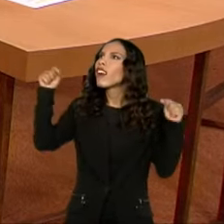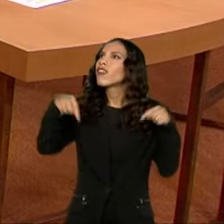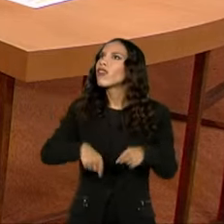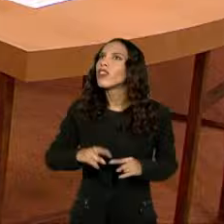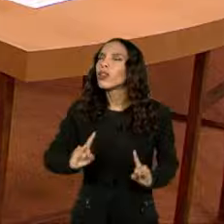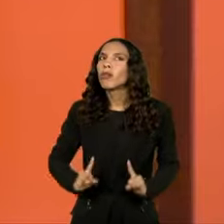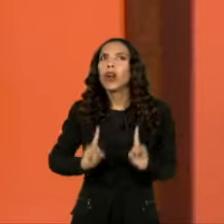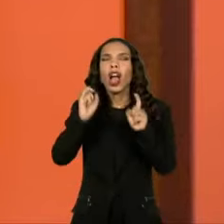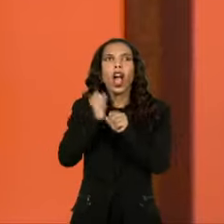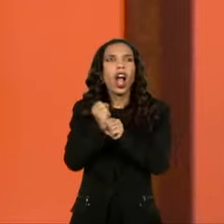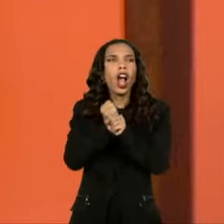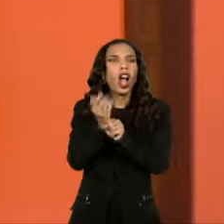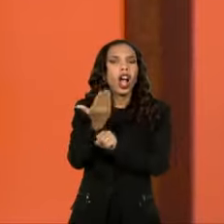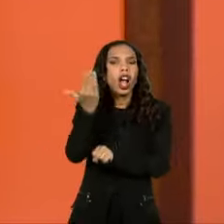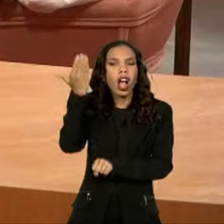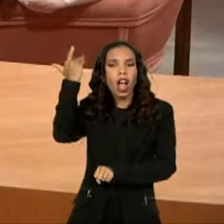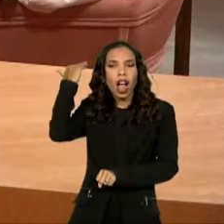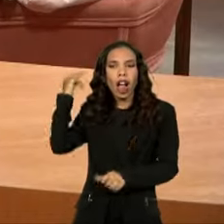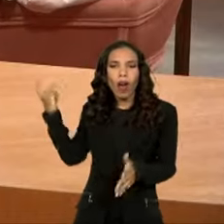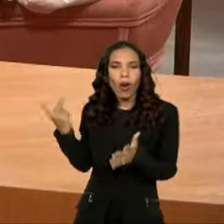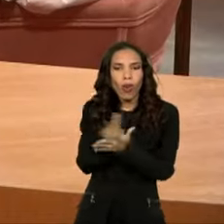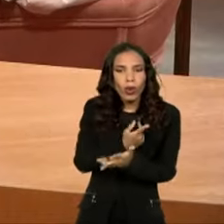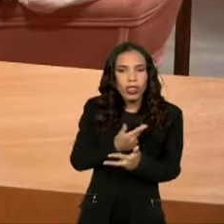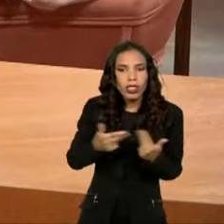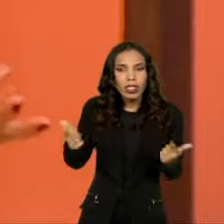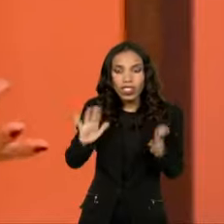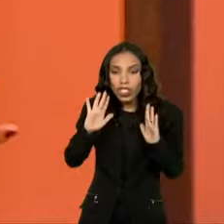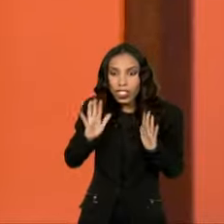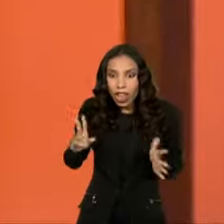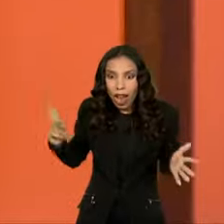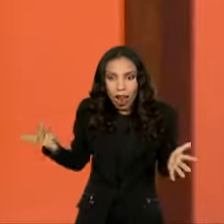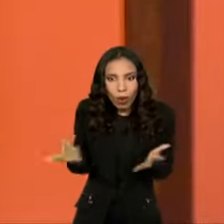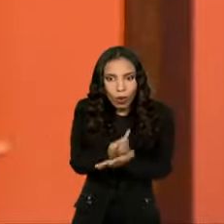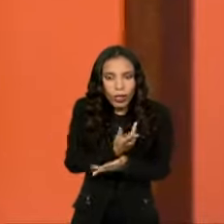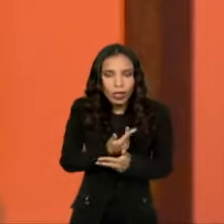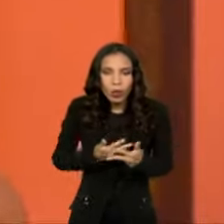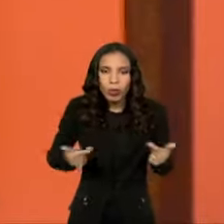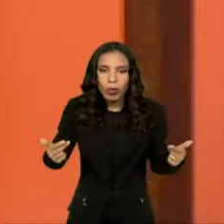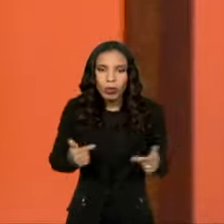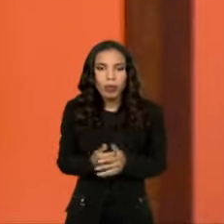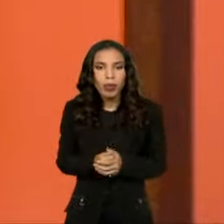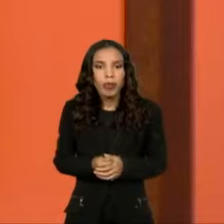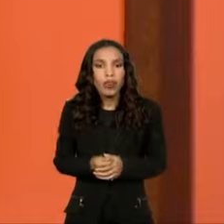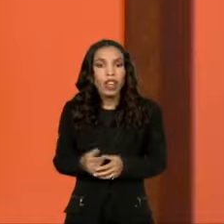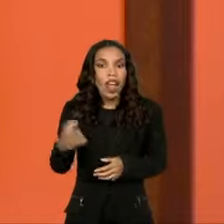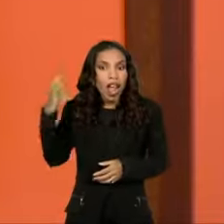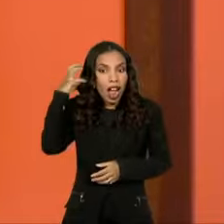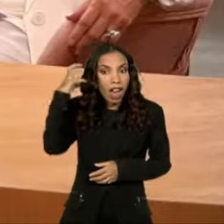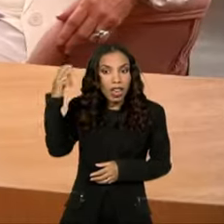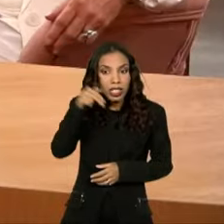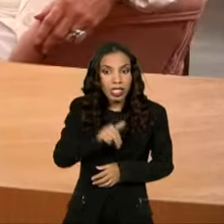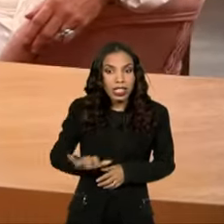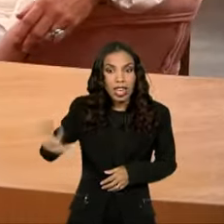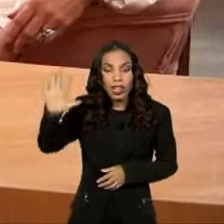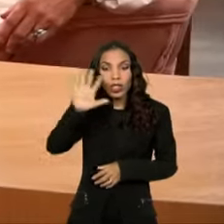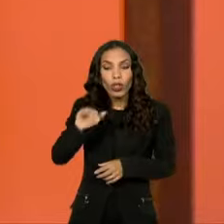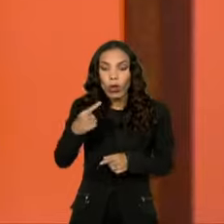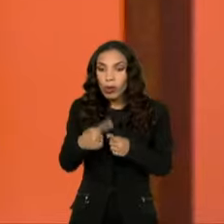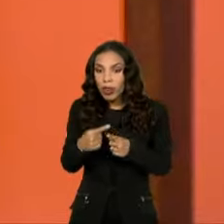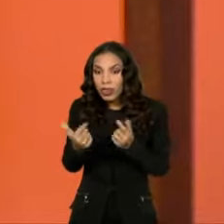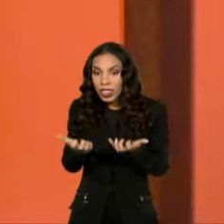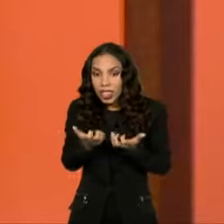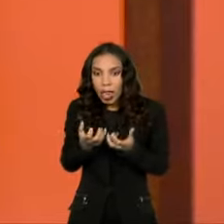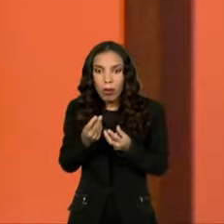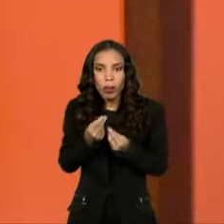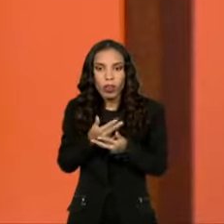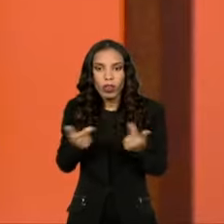sei lá, tantos anos atrás, aconteceu não sei o quê. Mas era isso, eu fui à Rádio Nacional para naquela fase que você está desesperada, você quer muito fazer alguma coisa, você